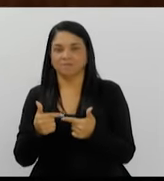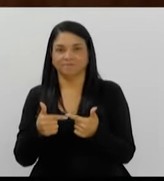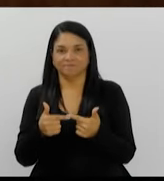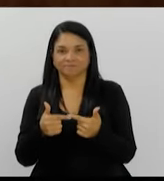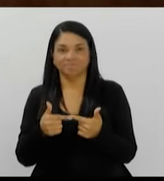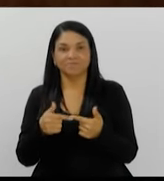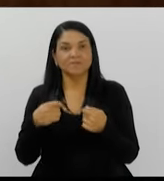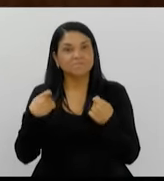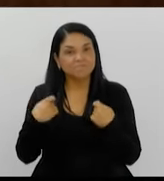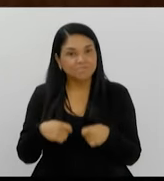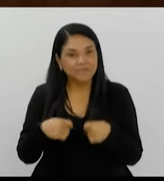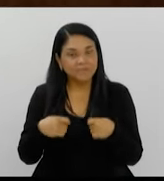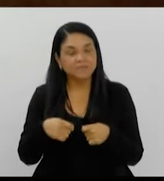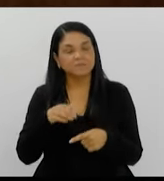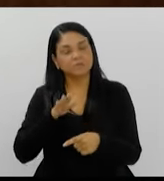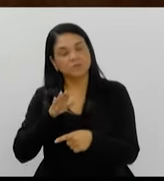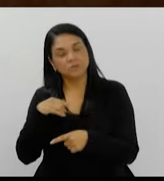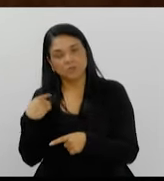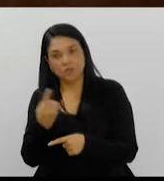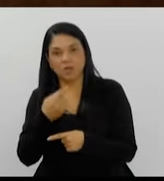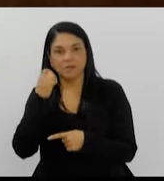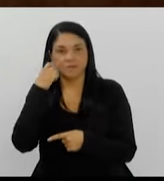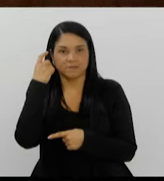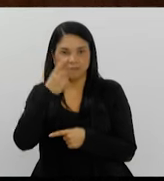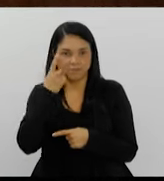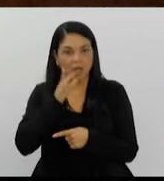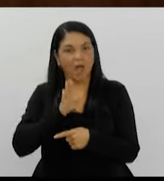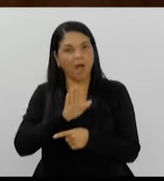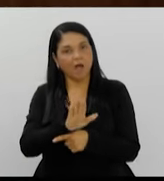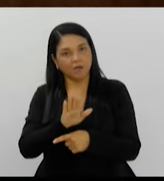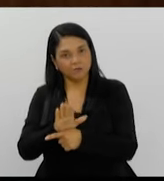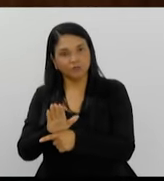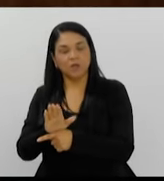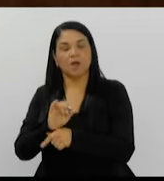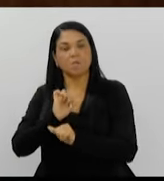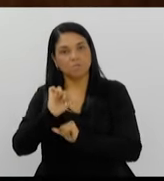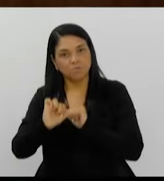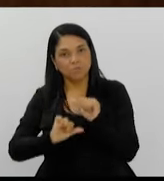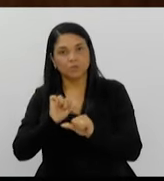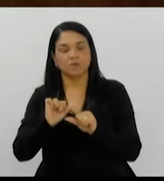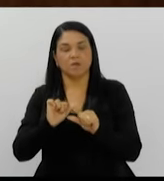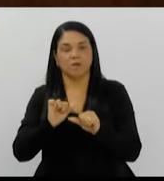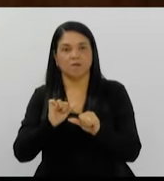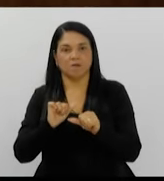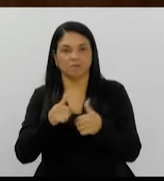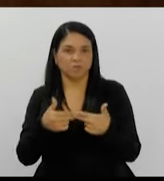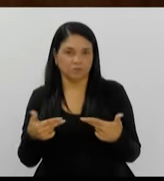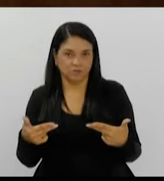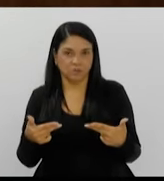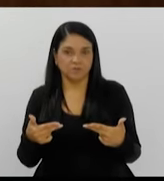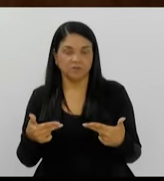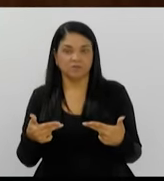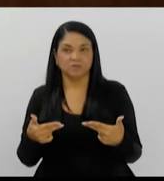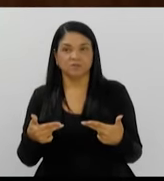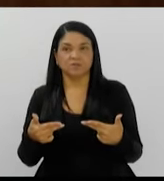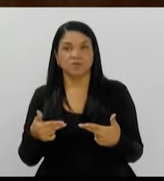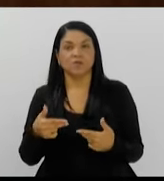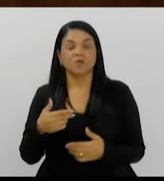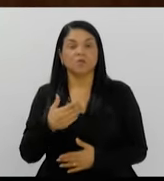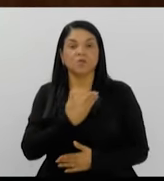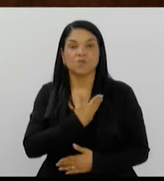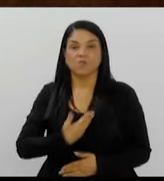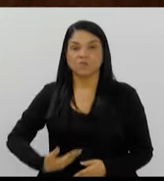podemos contribuir para isso nós tamb fazer a diferença e o governo do